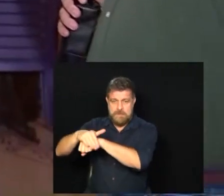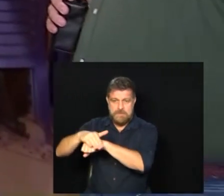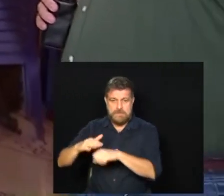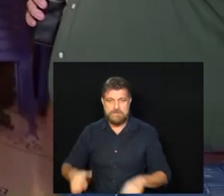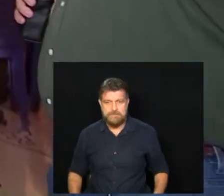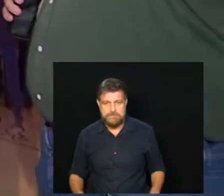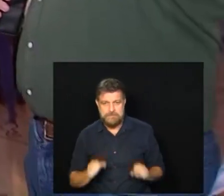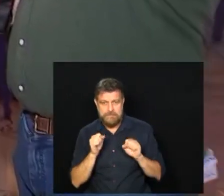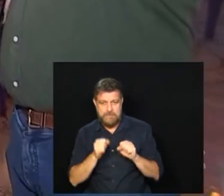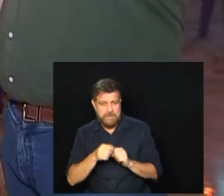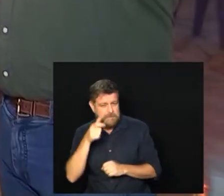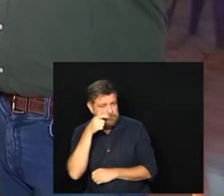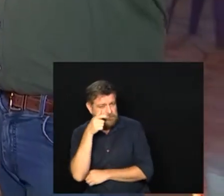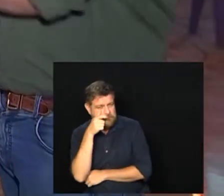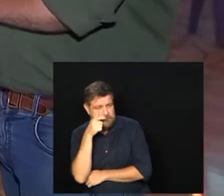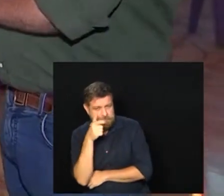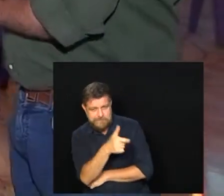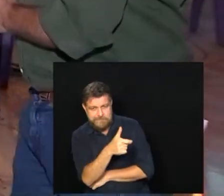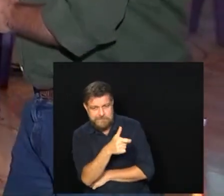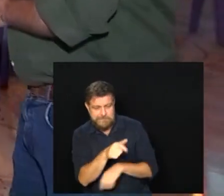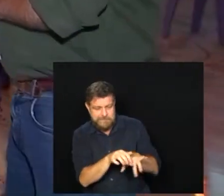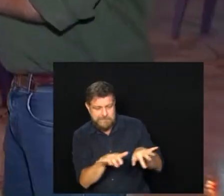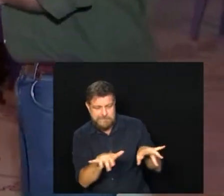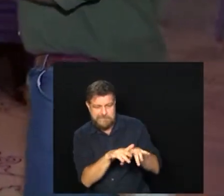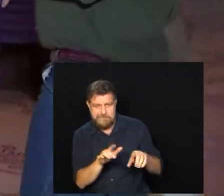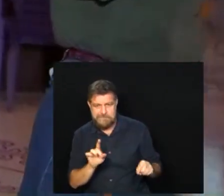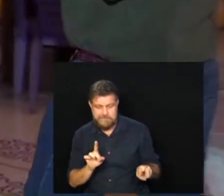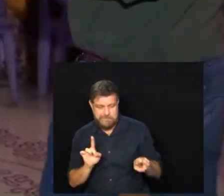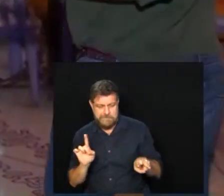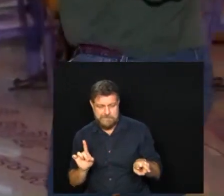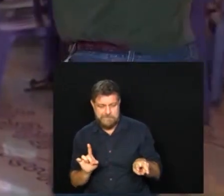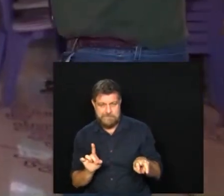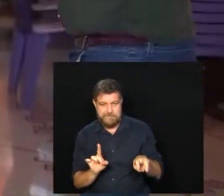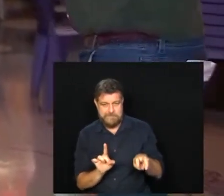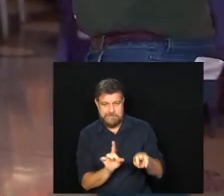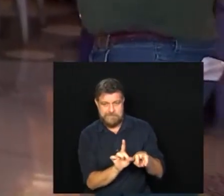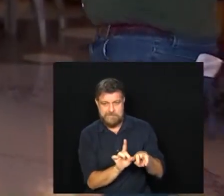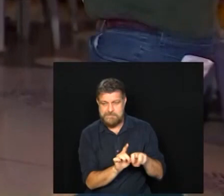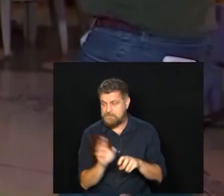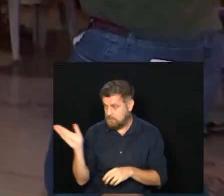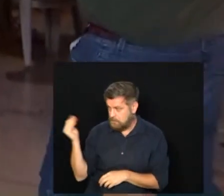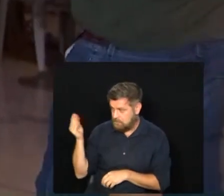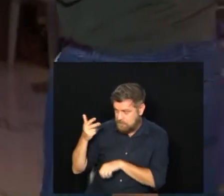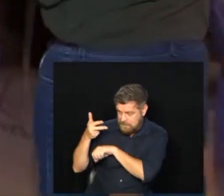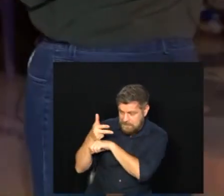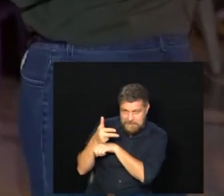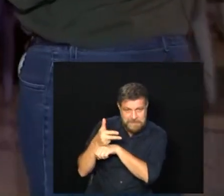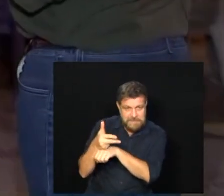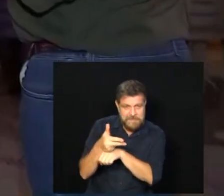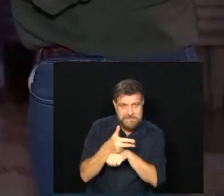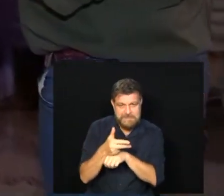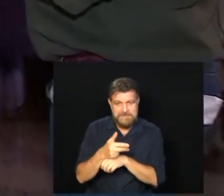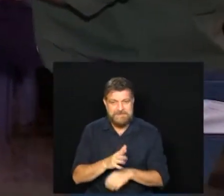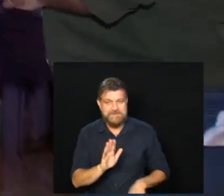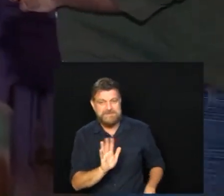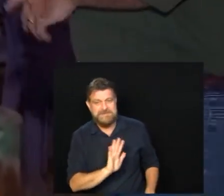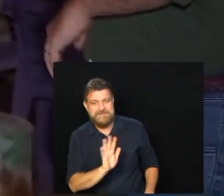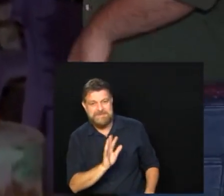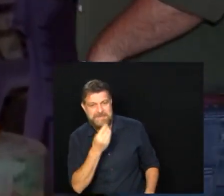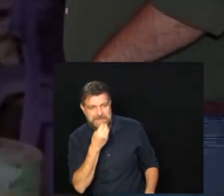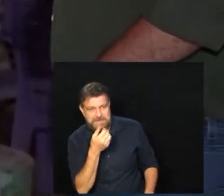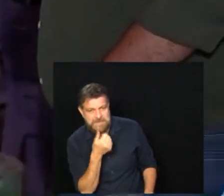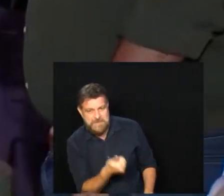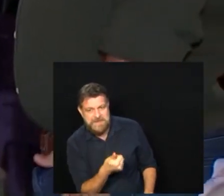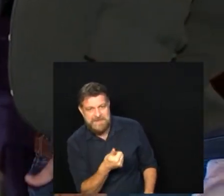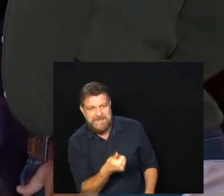Eu posso dar uma espiadinha ali, claro, no pessoal do piano? Olha lá. Deixa eu pedir pro Cristiano mostrar pra gente. Olá, tudo bem?